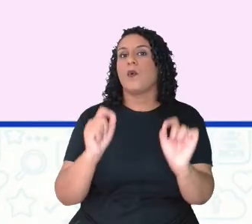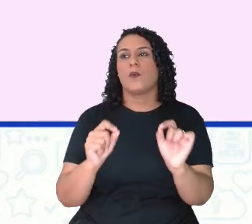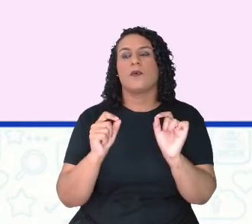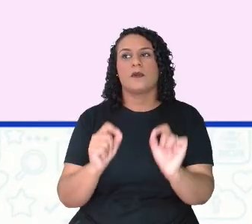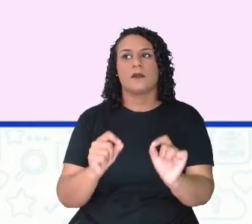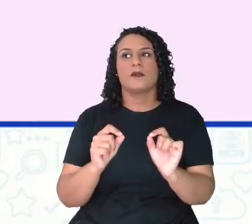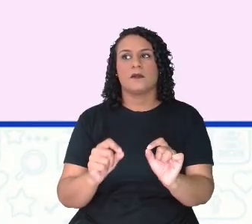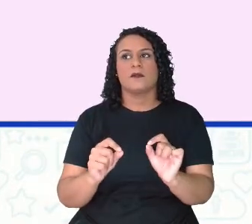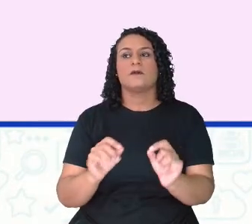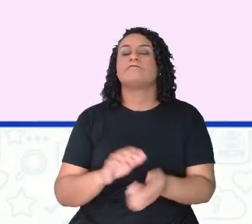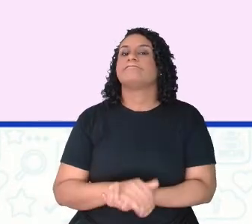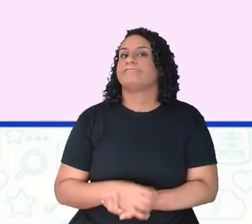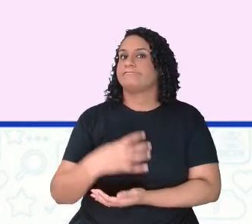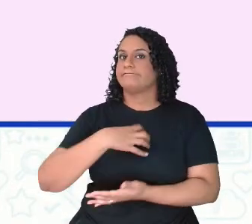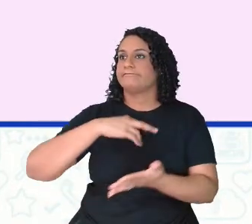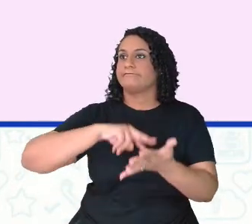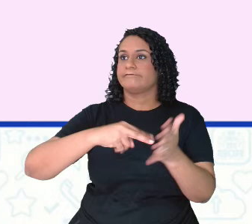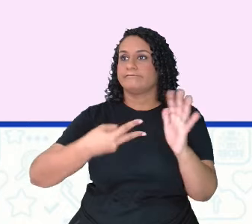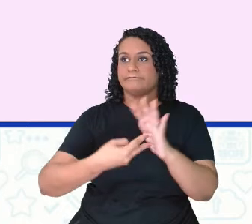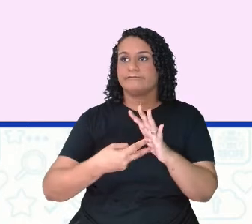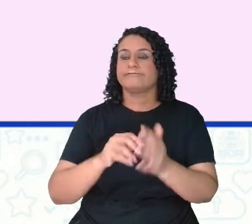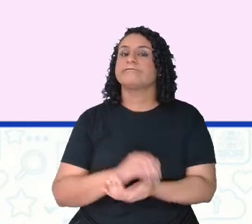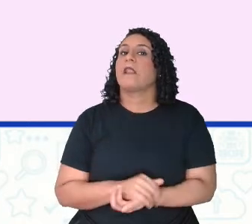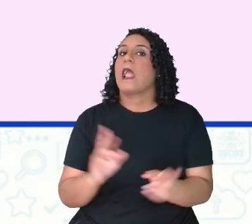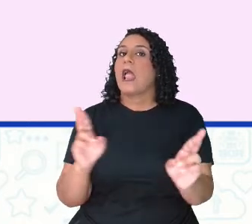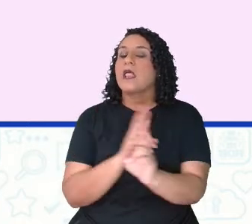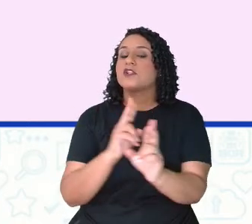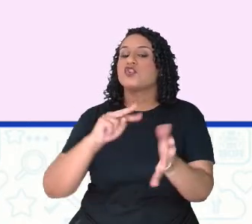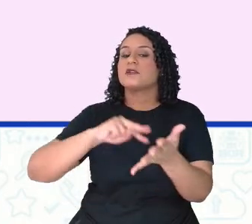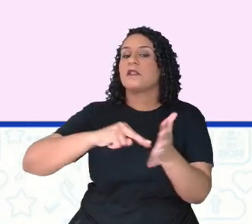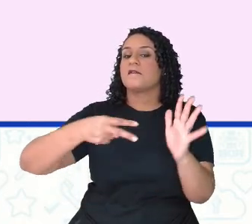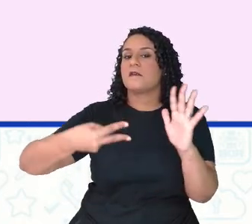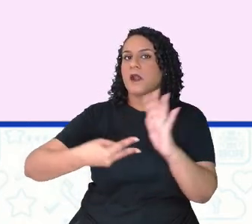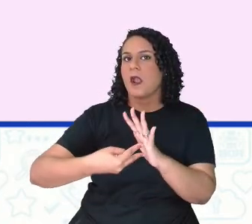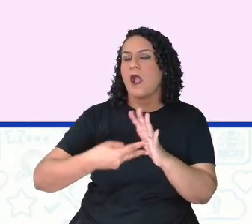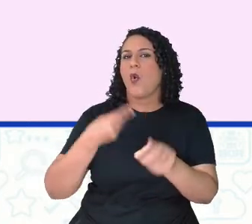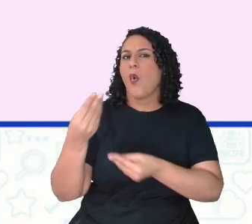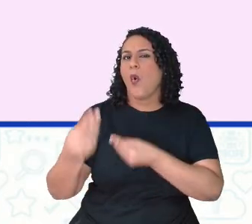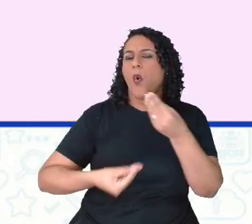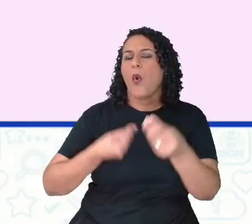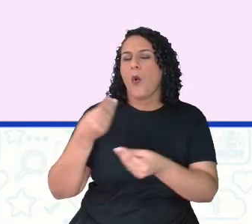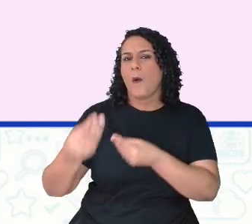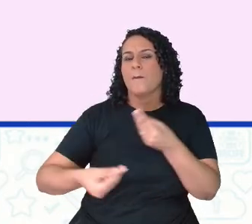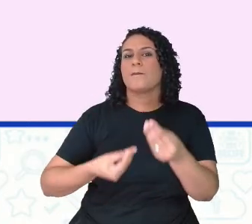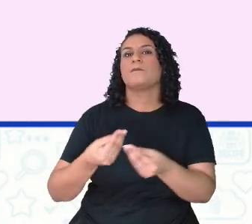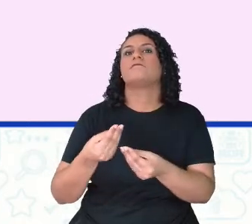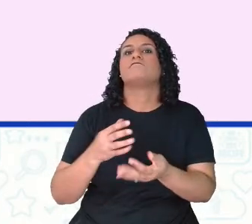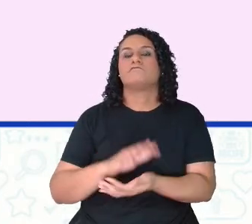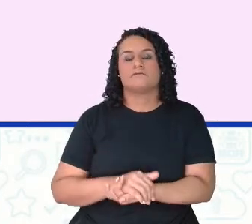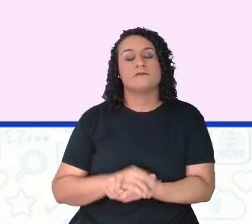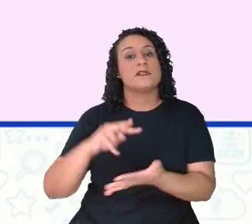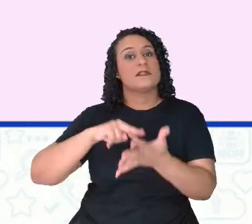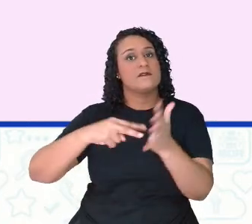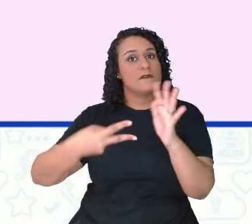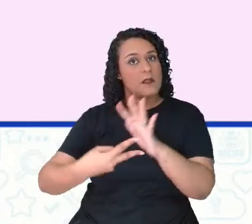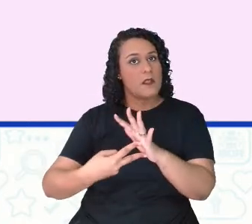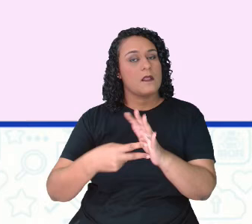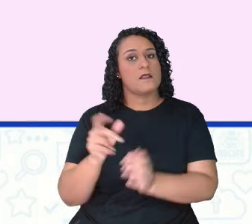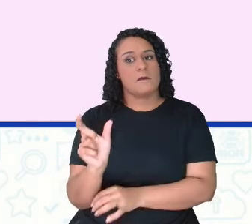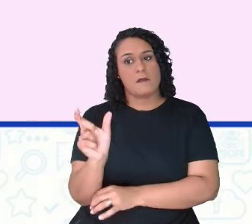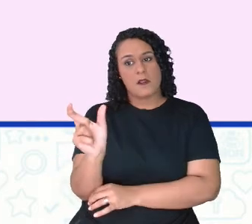semântica é a relação de sentidos. Sentido das palavras,